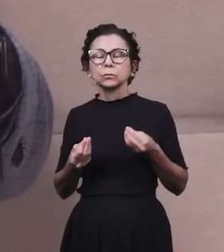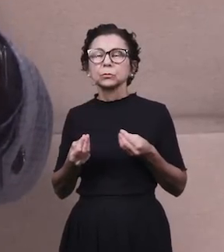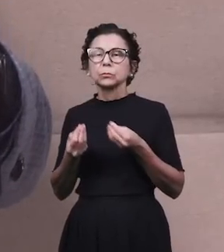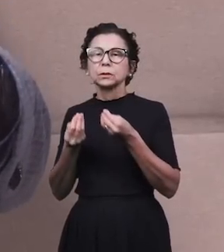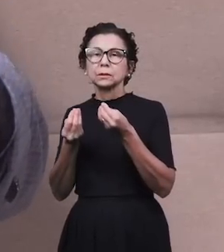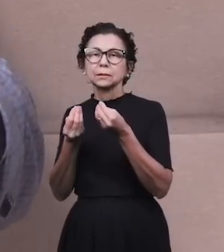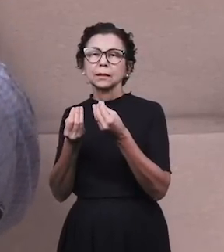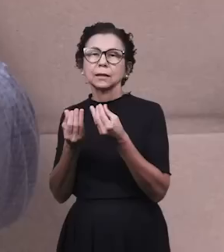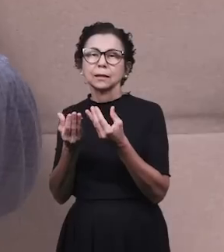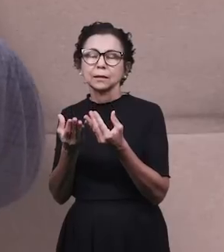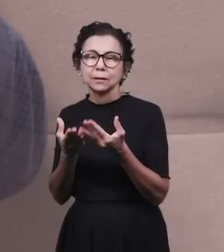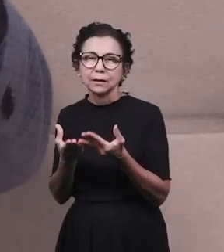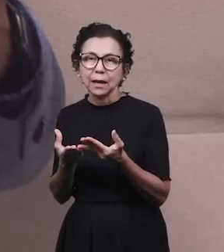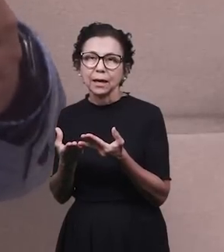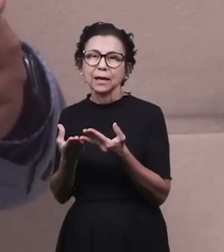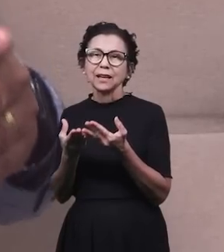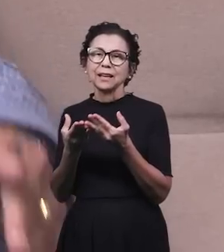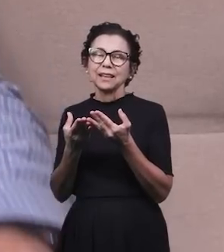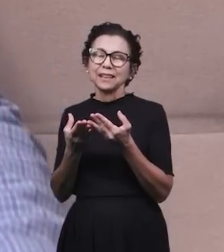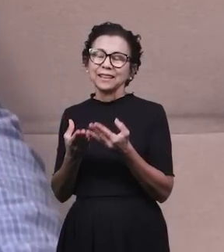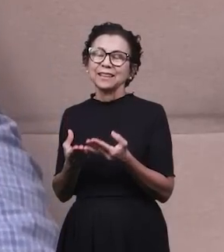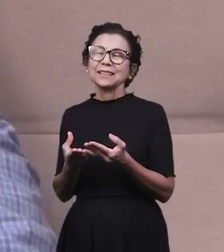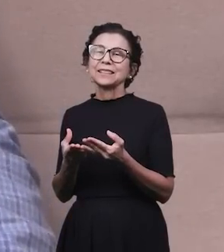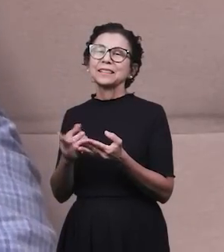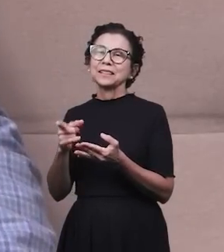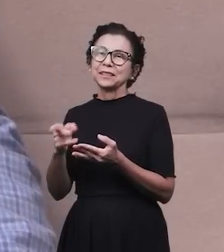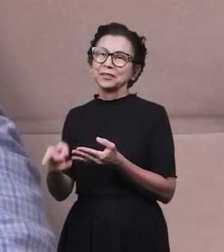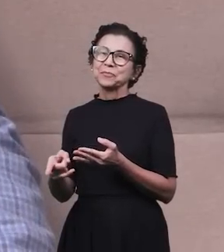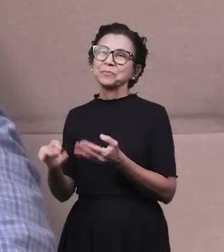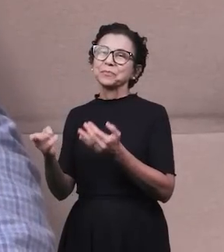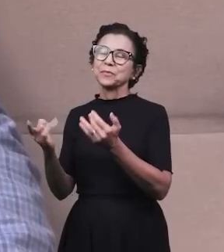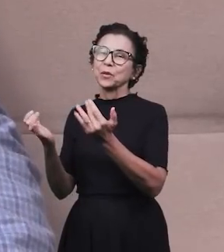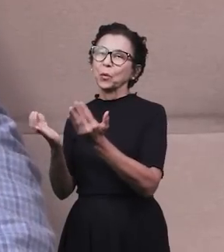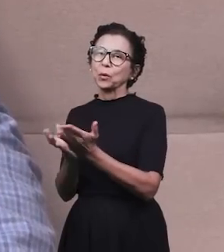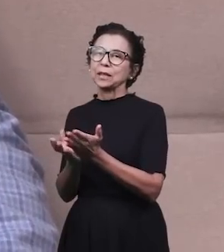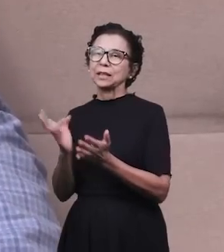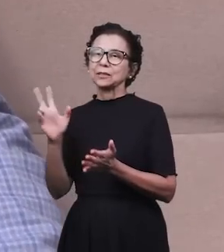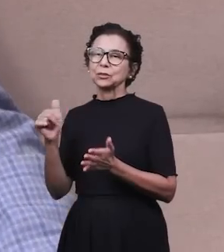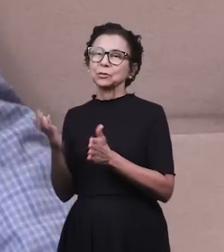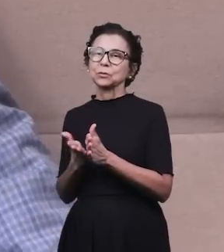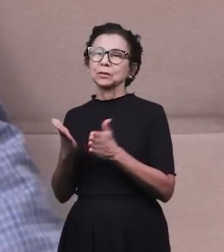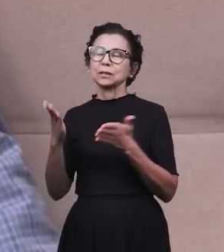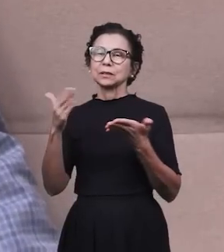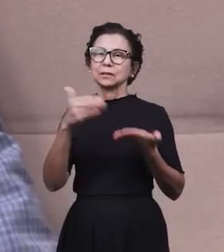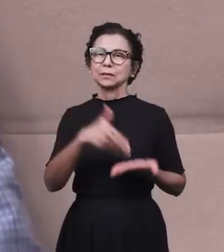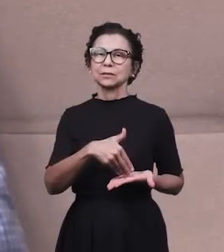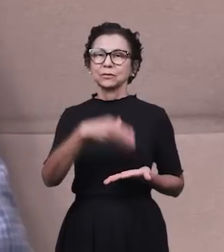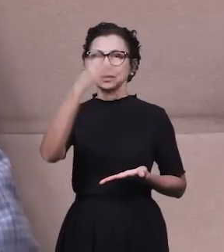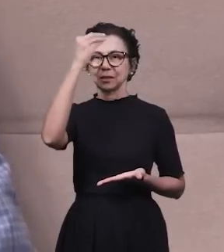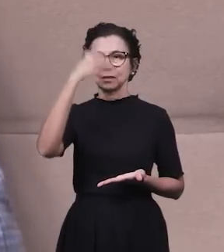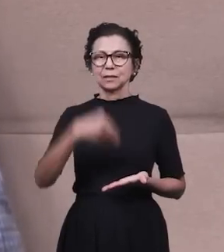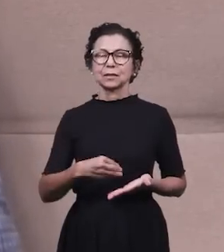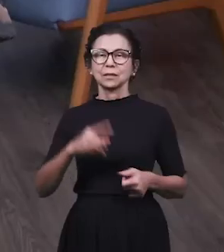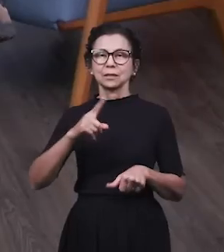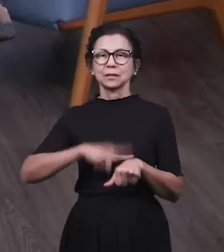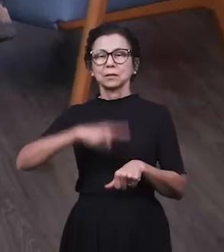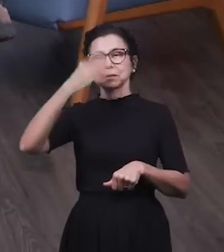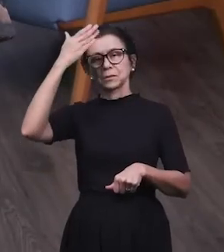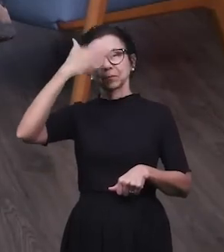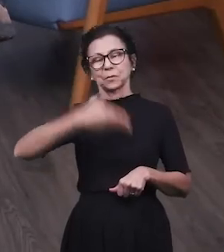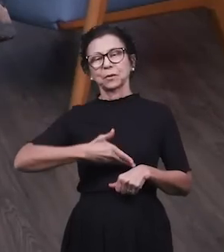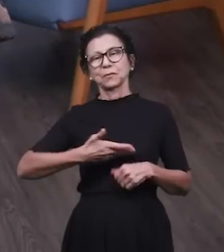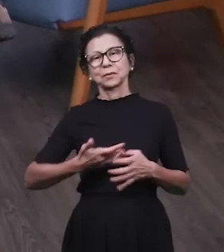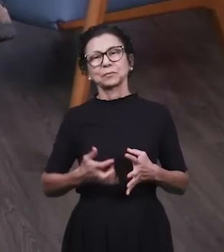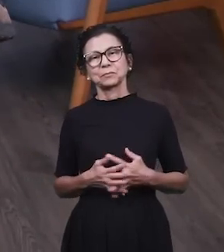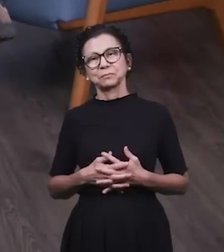o crente a jamais desistir e não se abater ou acovardar diante das provas. Por isso